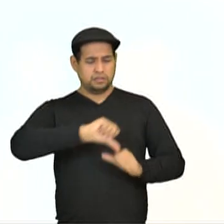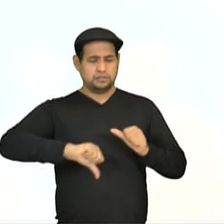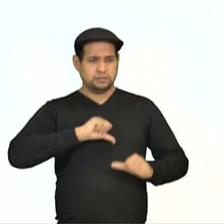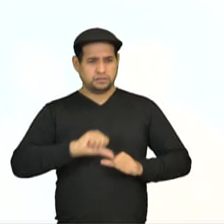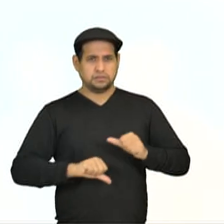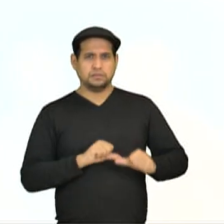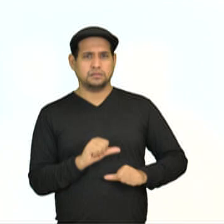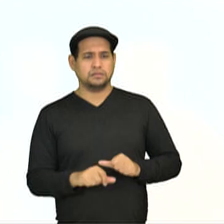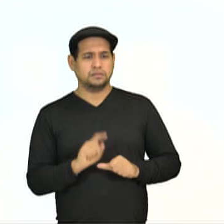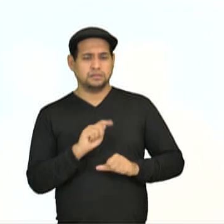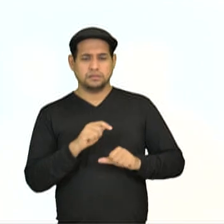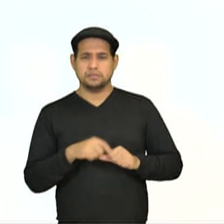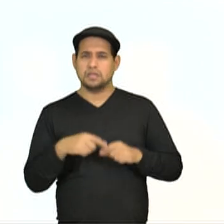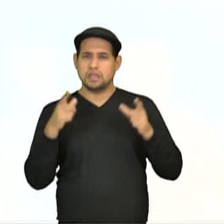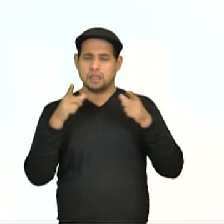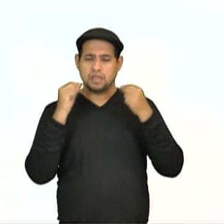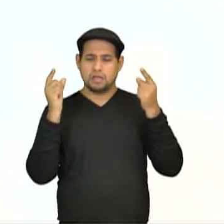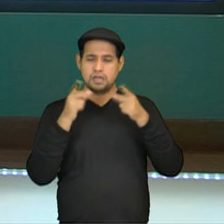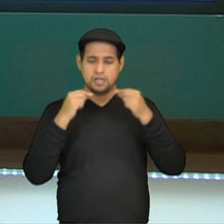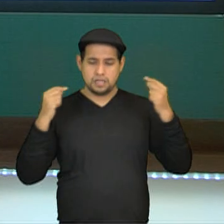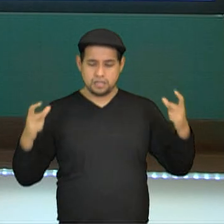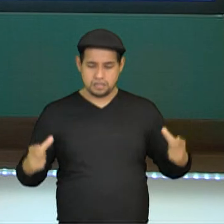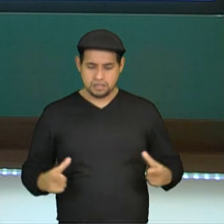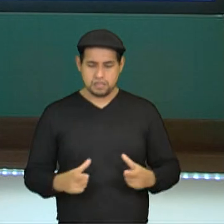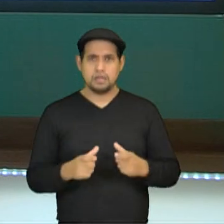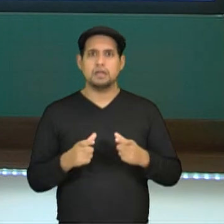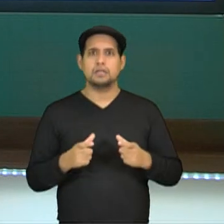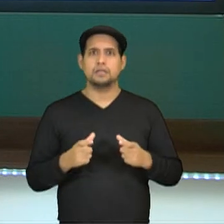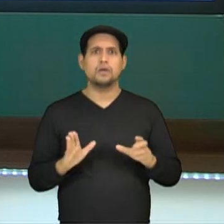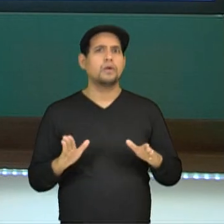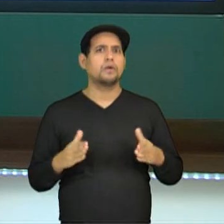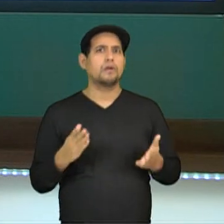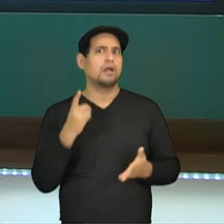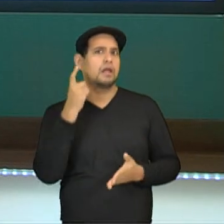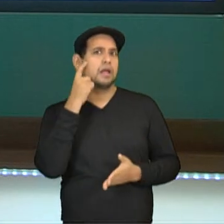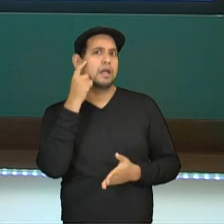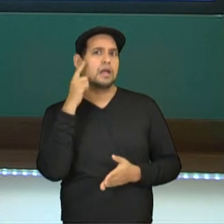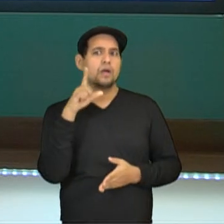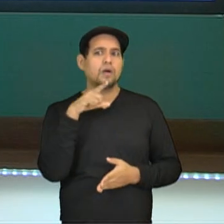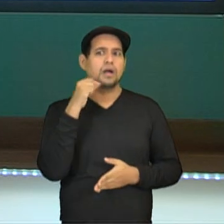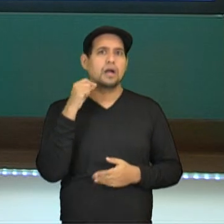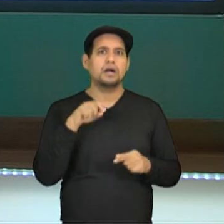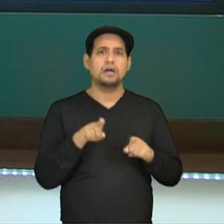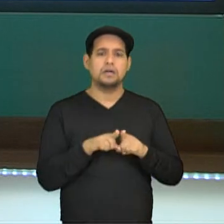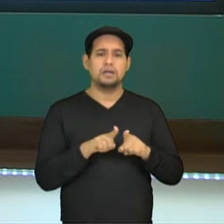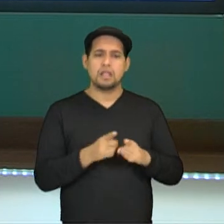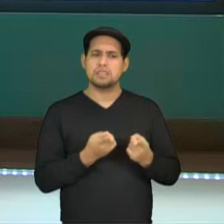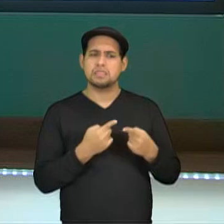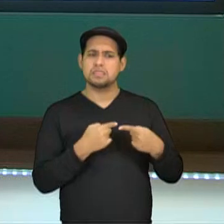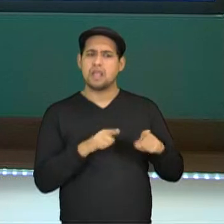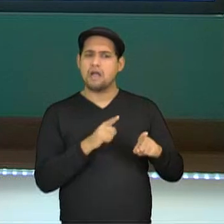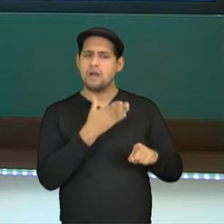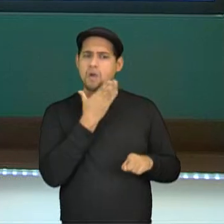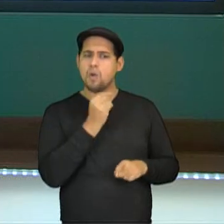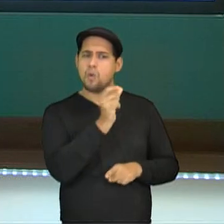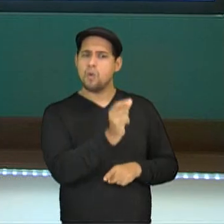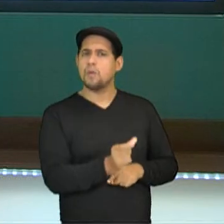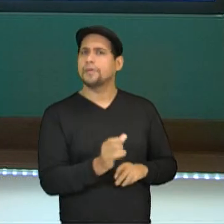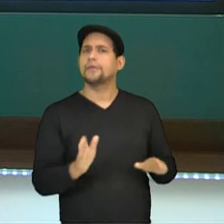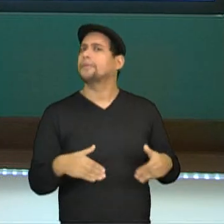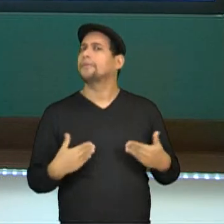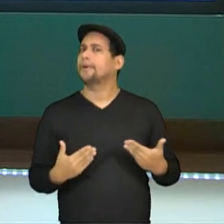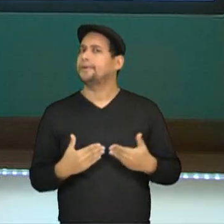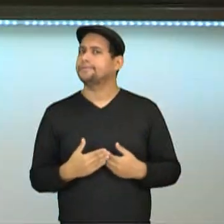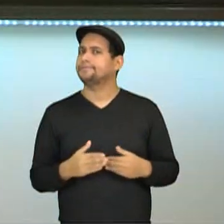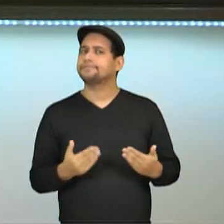transformar-vos num minúsculo ratinho? Qual a intenção do gato ao desafiar o ogre? E aí, qual